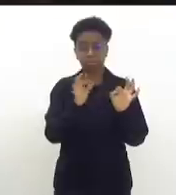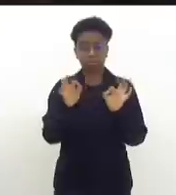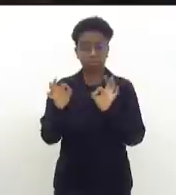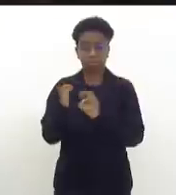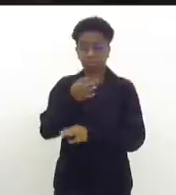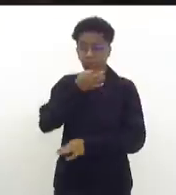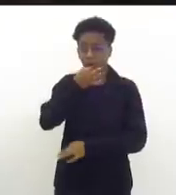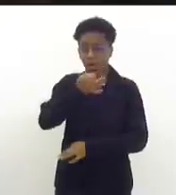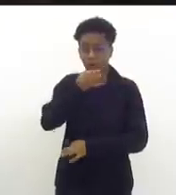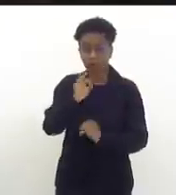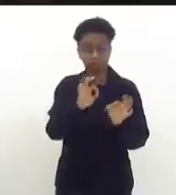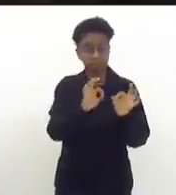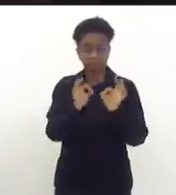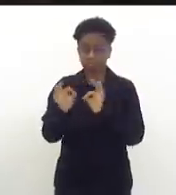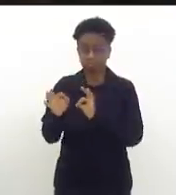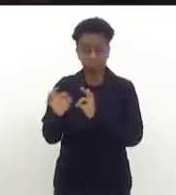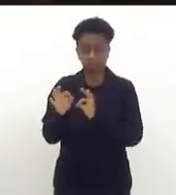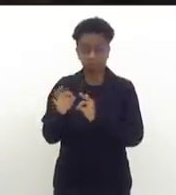nefasto